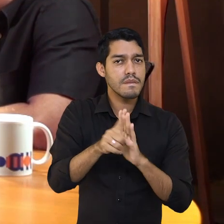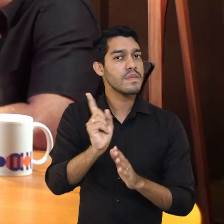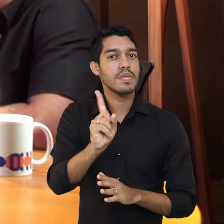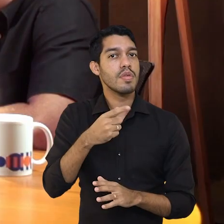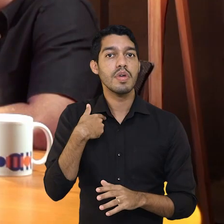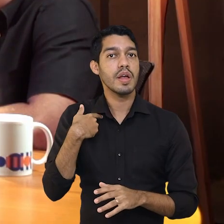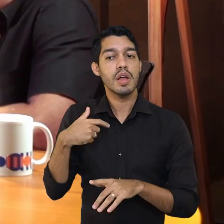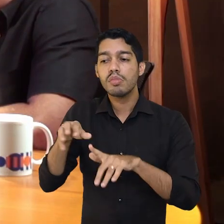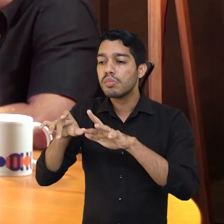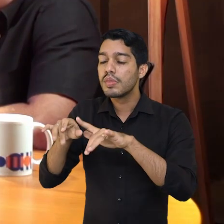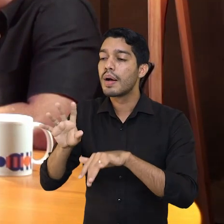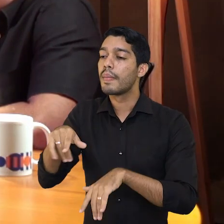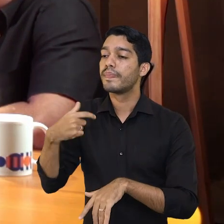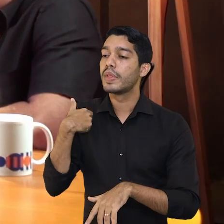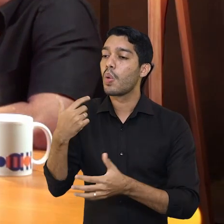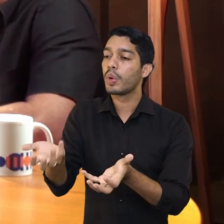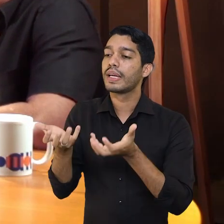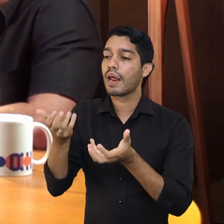assim de